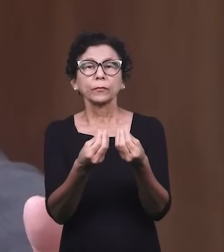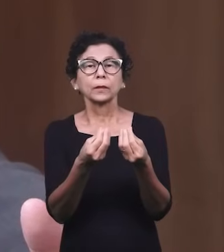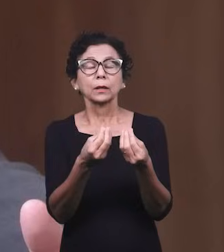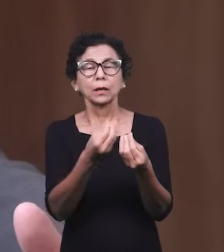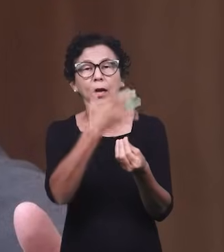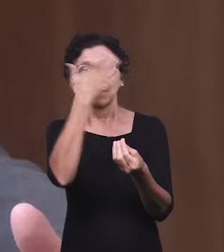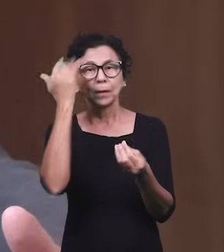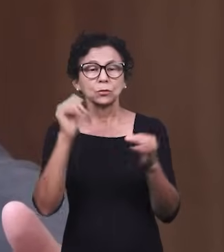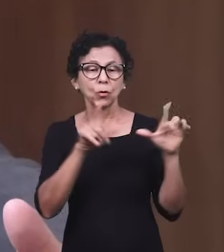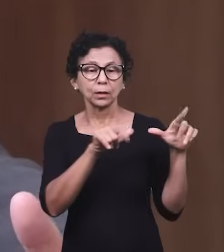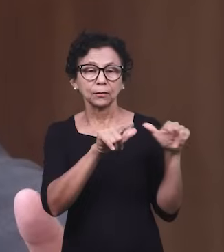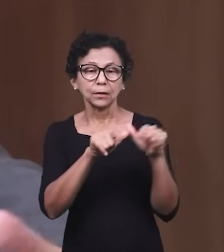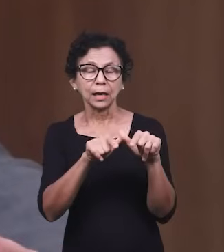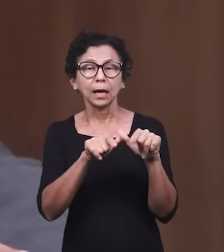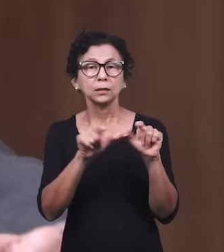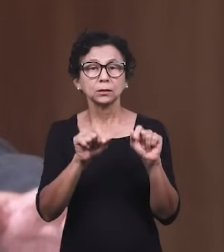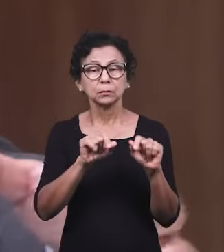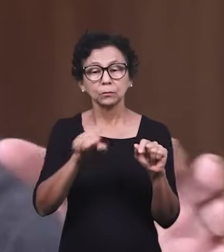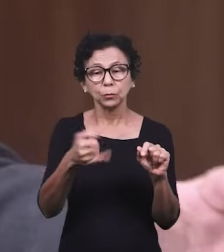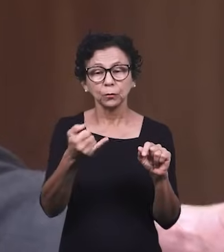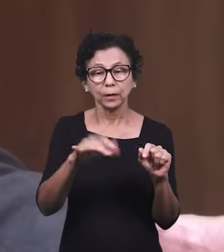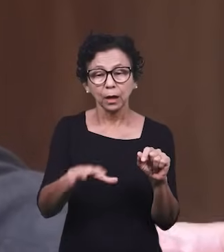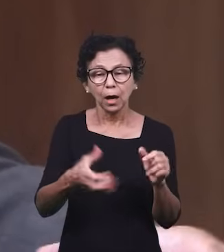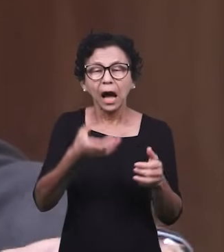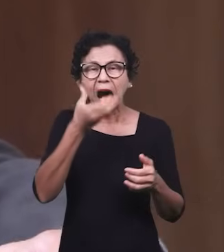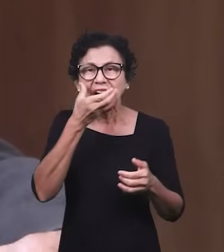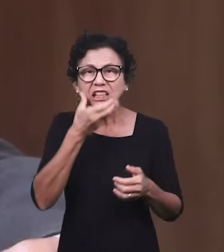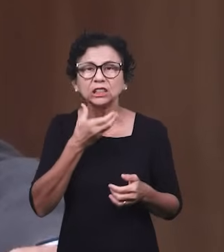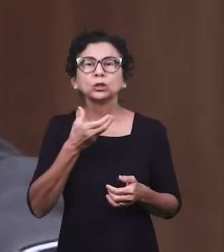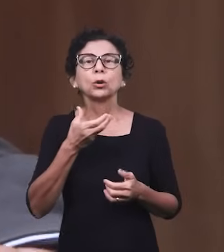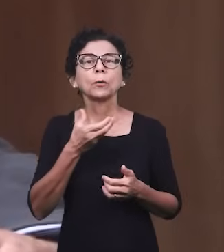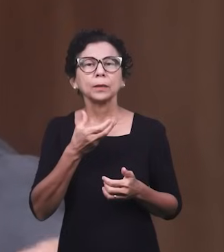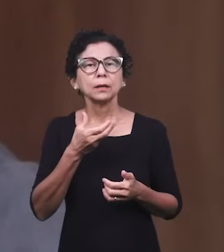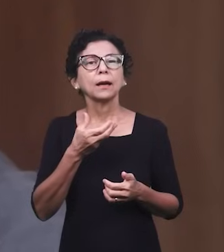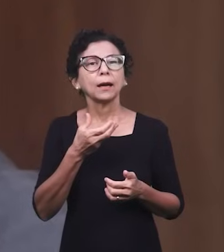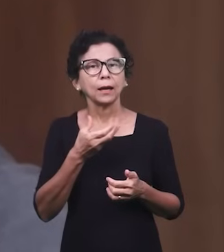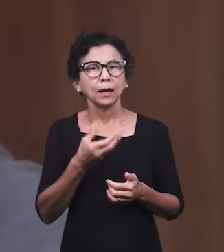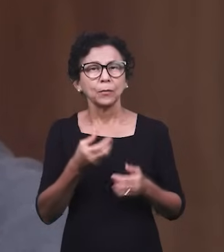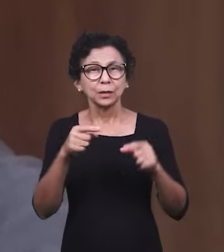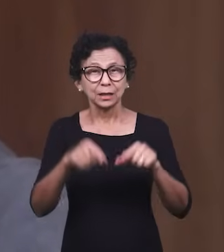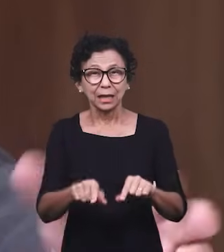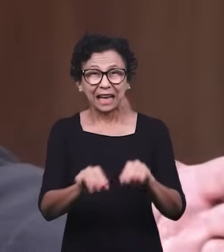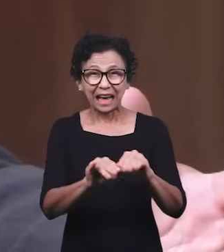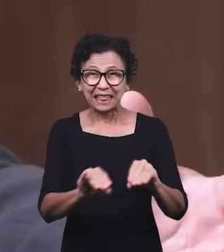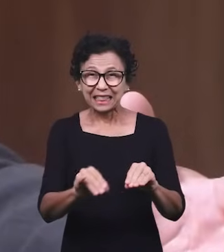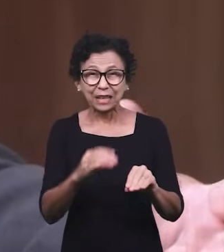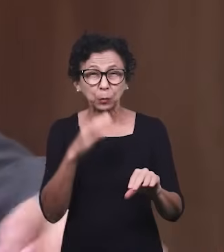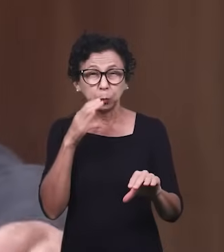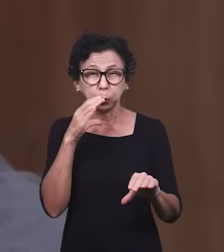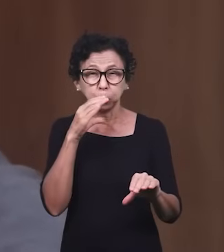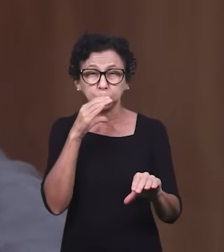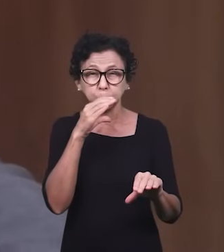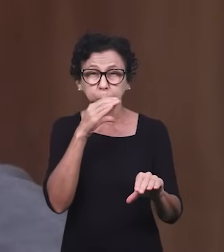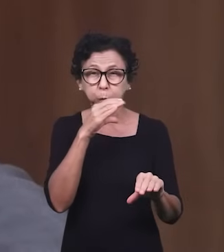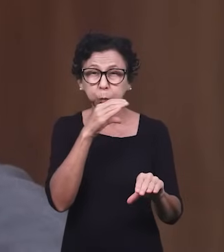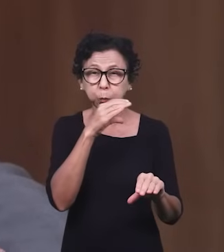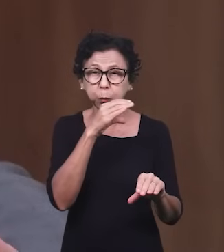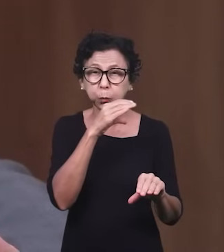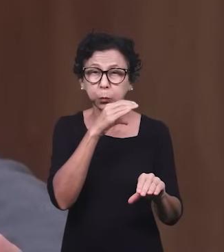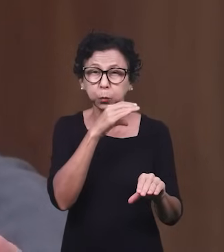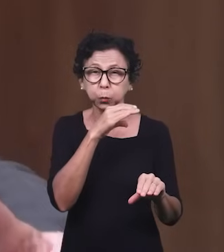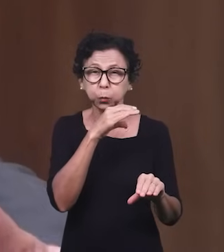Santo opera onde as folhas ali estão espalhadas que é o o o testemunho né onde há flores que falam dos dones